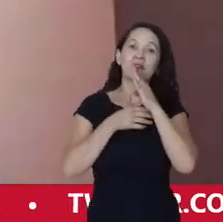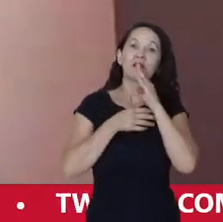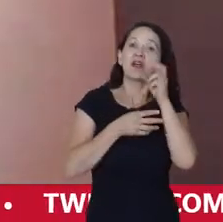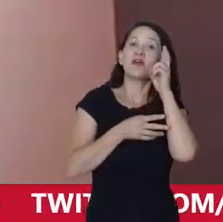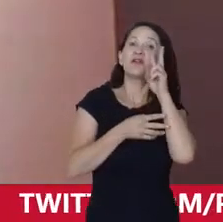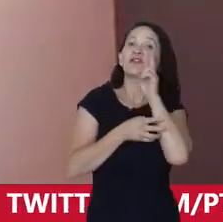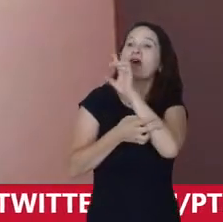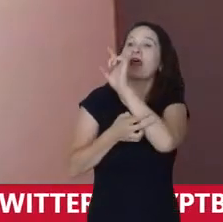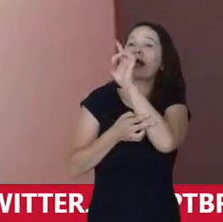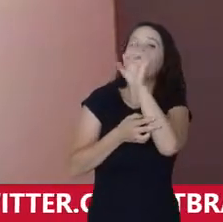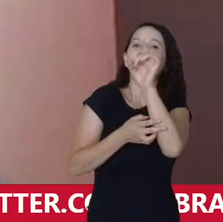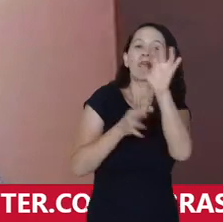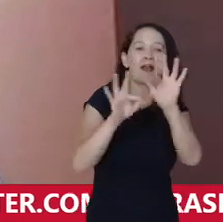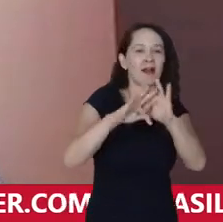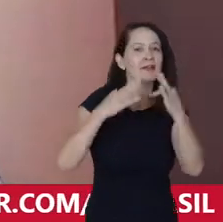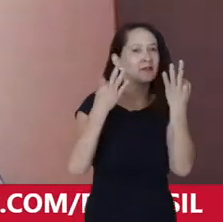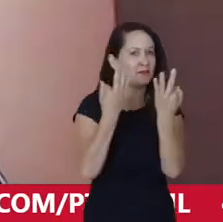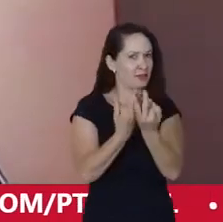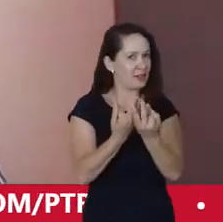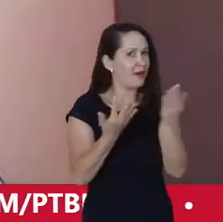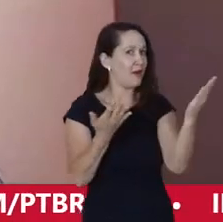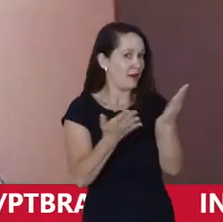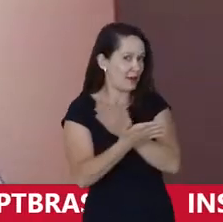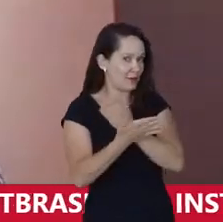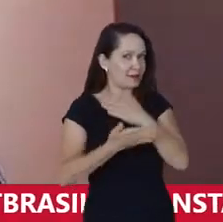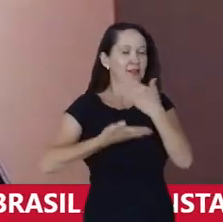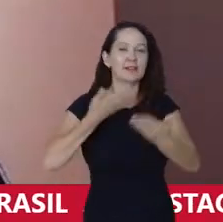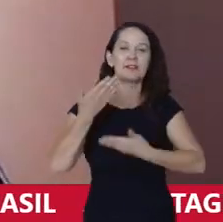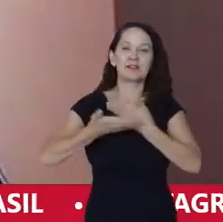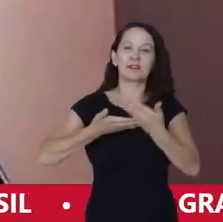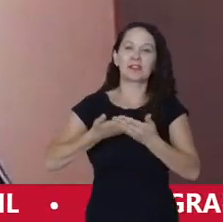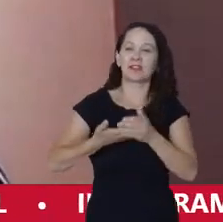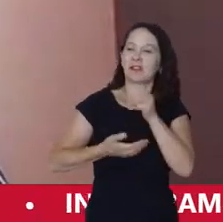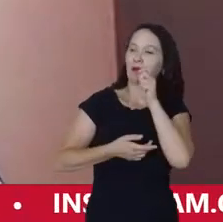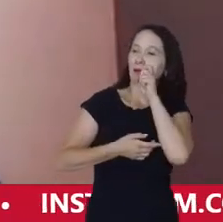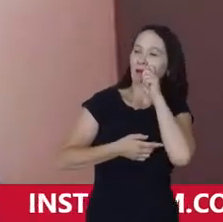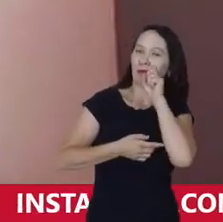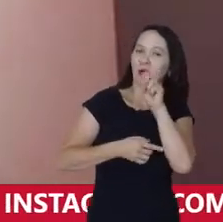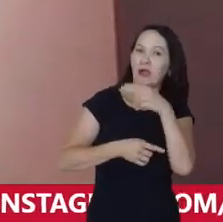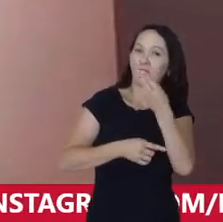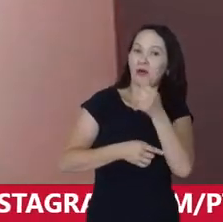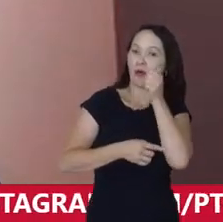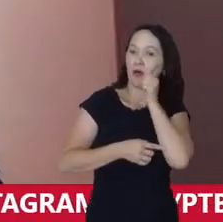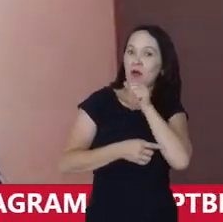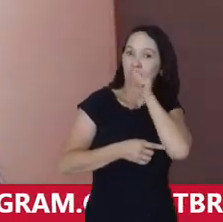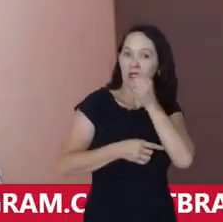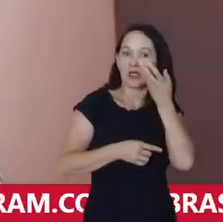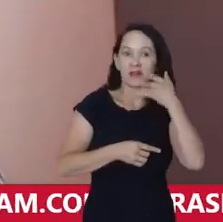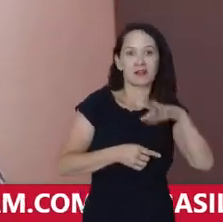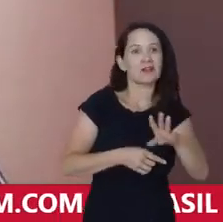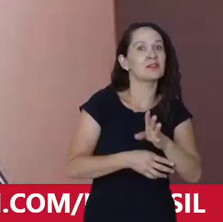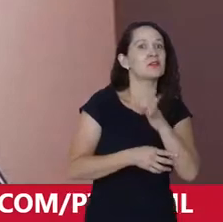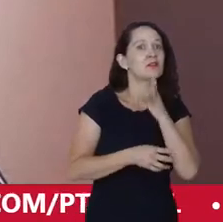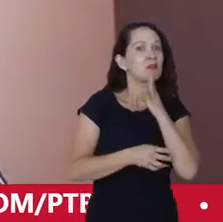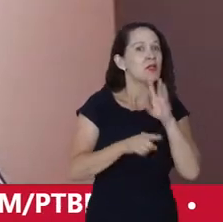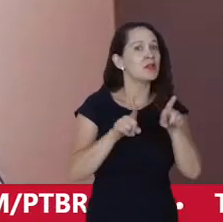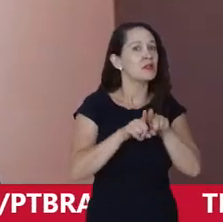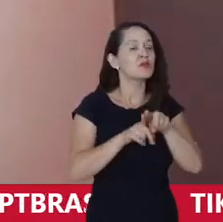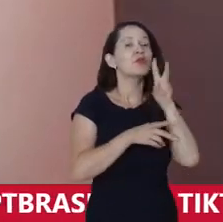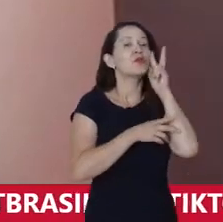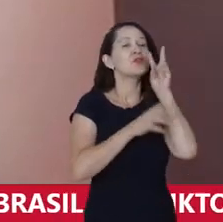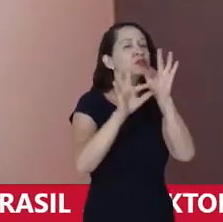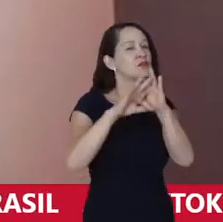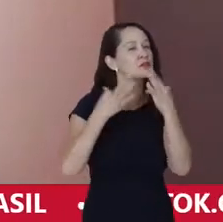histórico de cada familiar, que muitas vezes atendem o pai, a mãe e as crianças, que conhecem o histórico